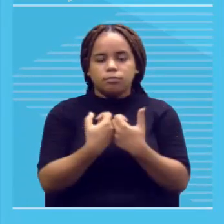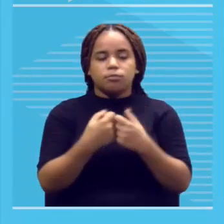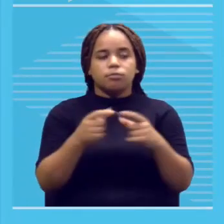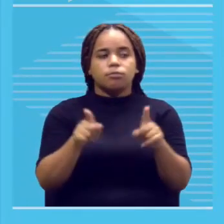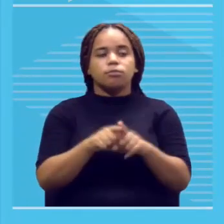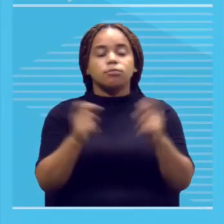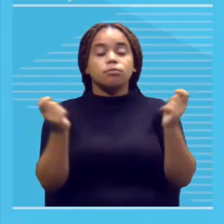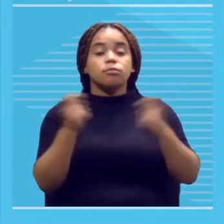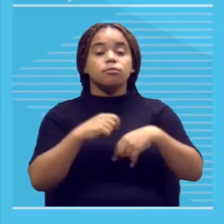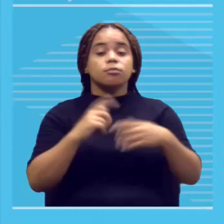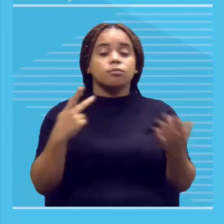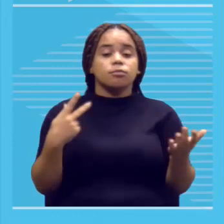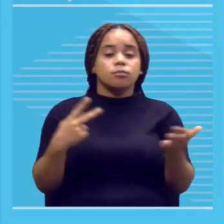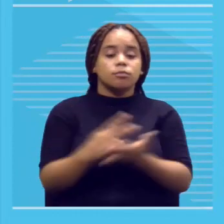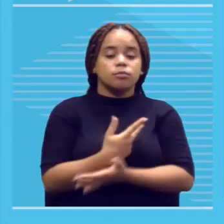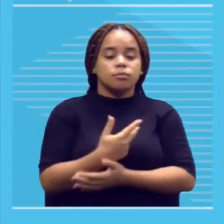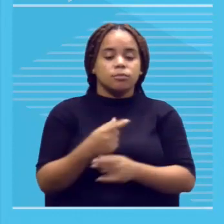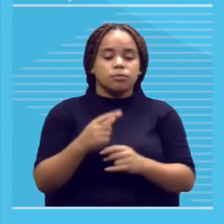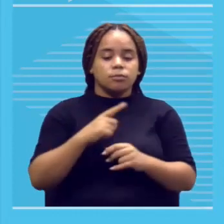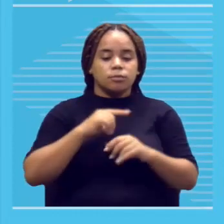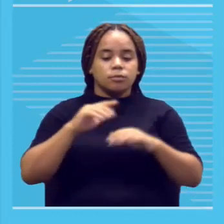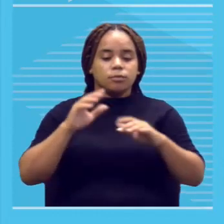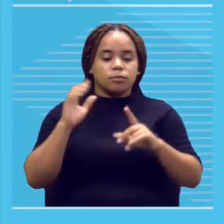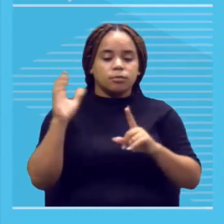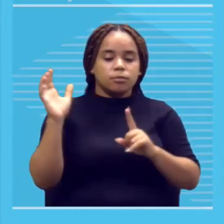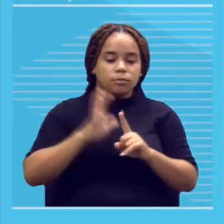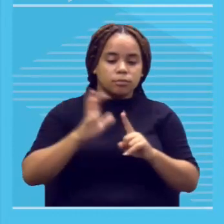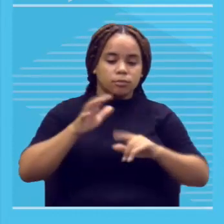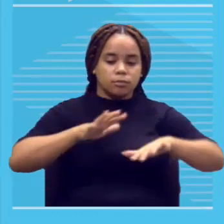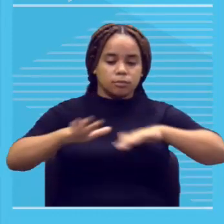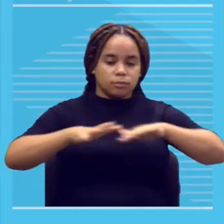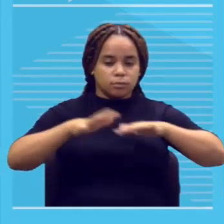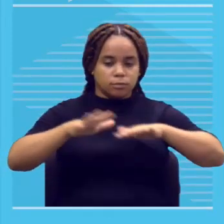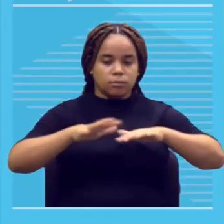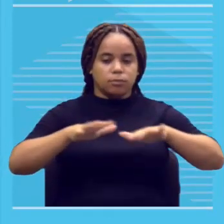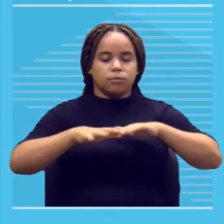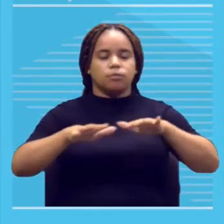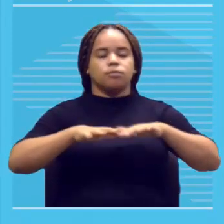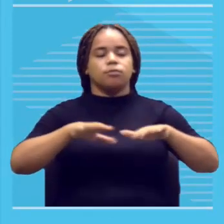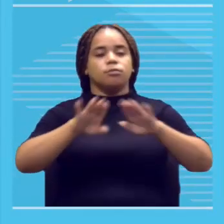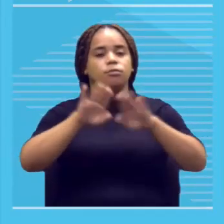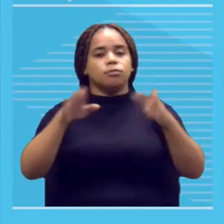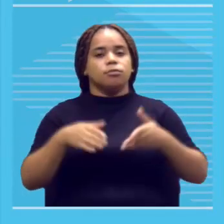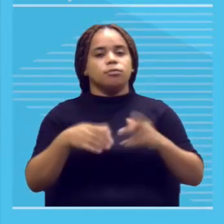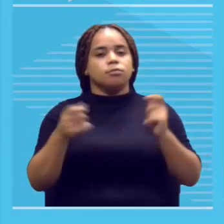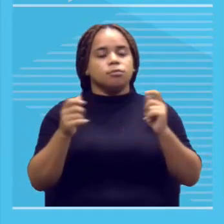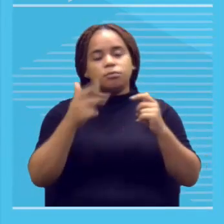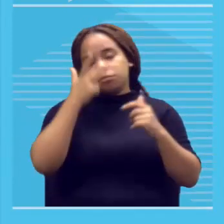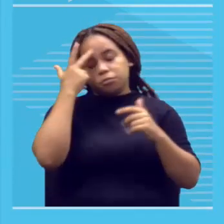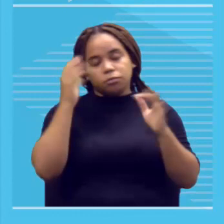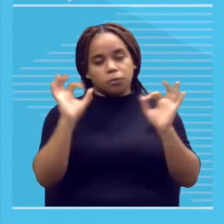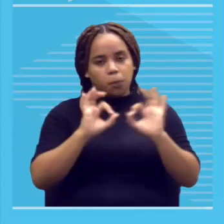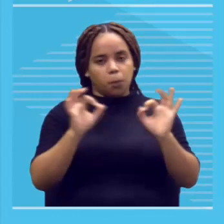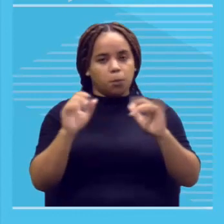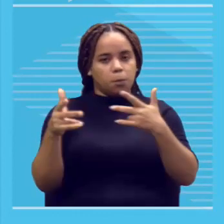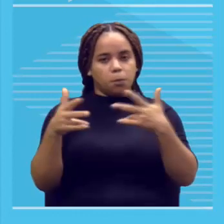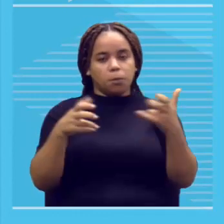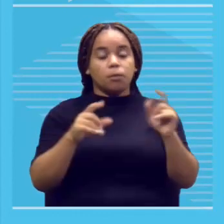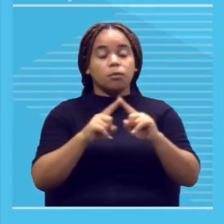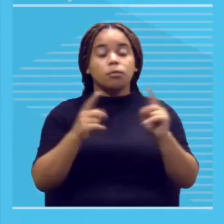que tivesse acontecendo que pudesse estar mexendo essas mesas e ninguém percebesse mais um grupo de amigos